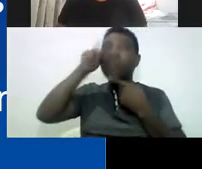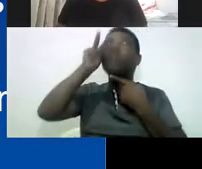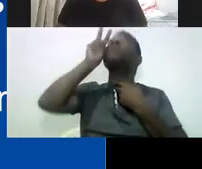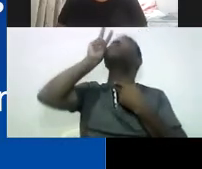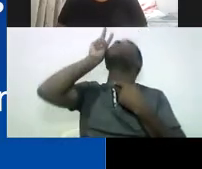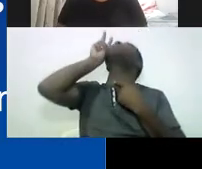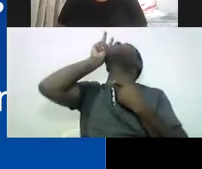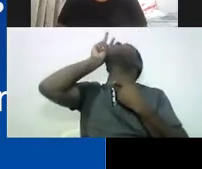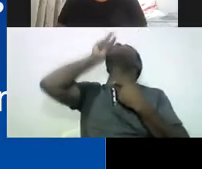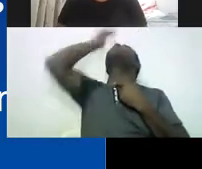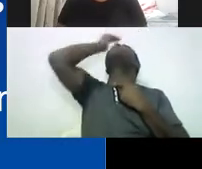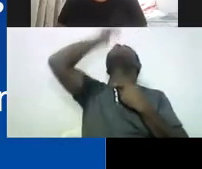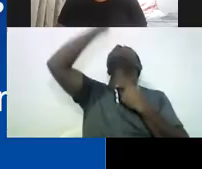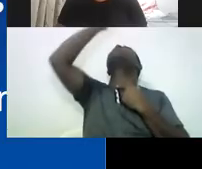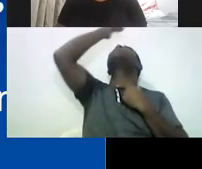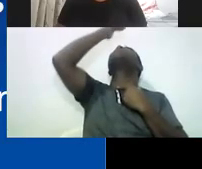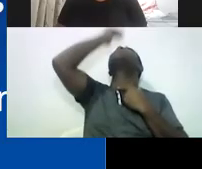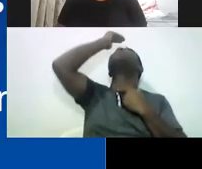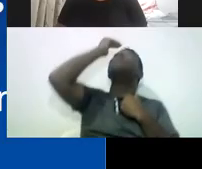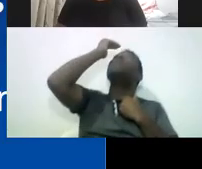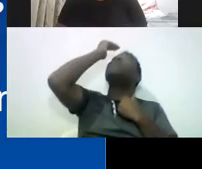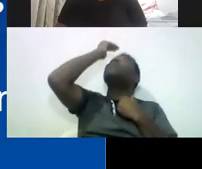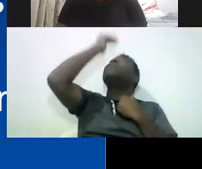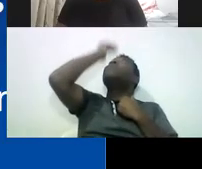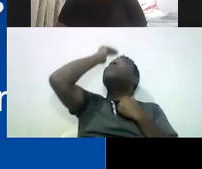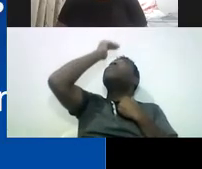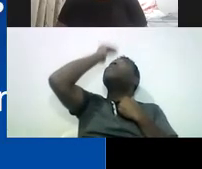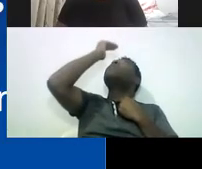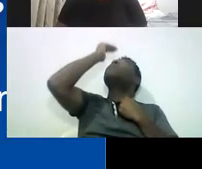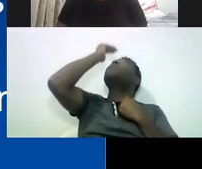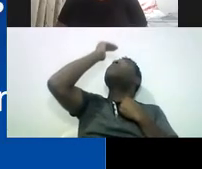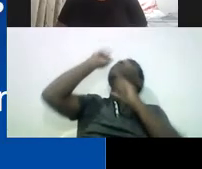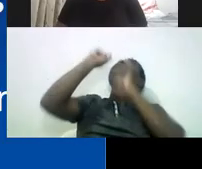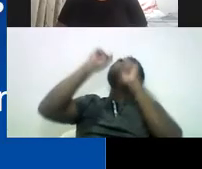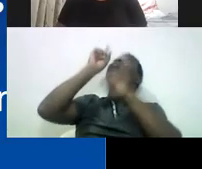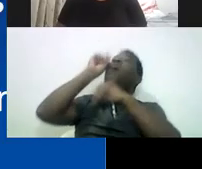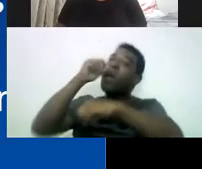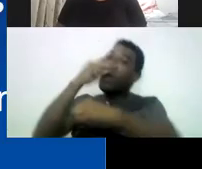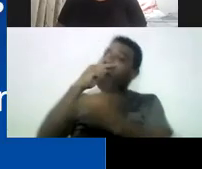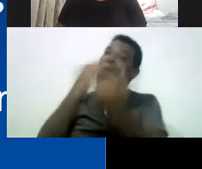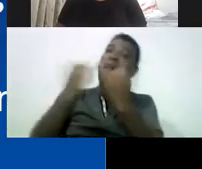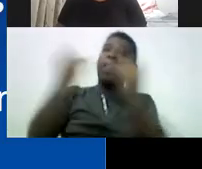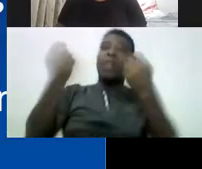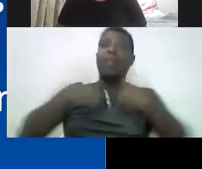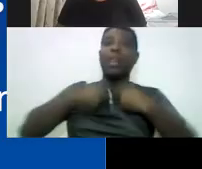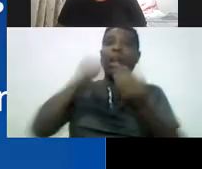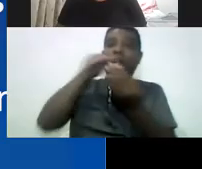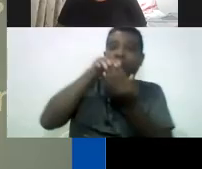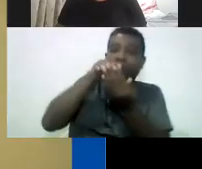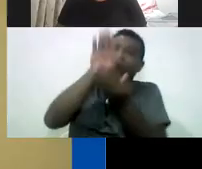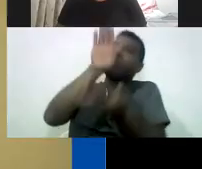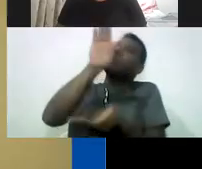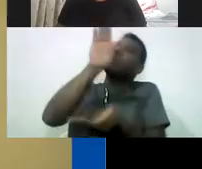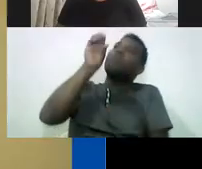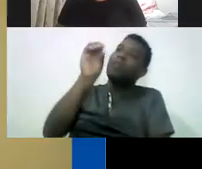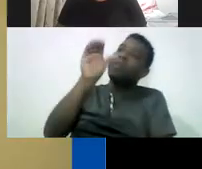ficar paralelo com o teto. Então, isso indica que eu tenho uma boa amplitude de extensão da coluna cervical.